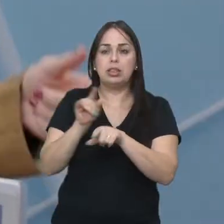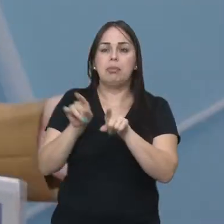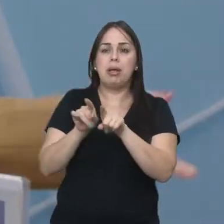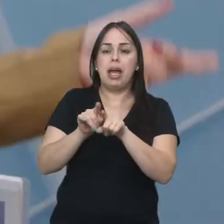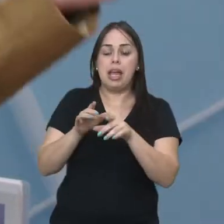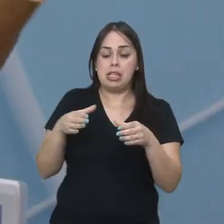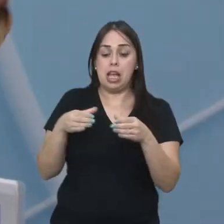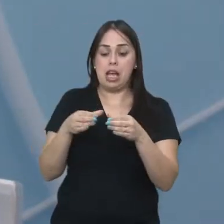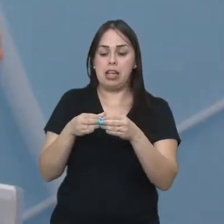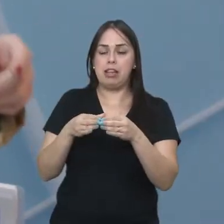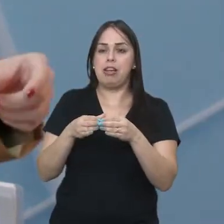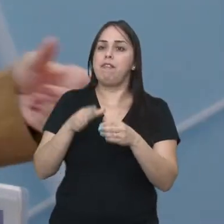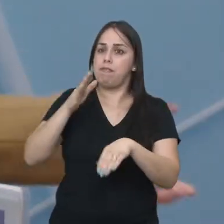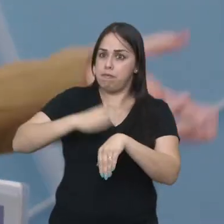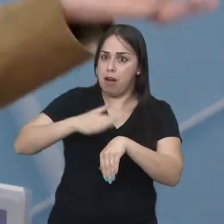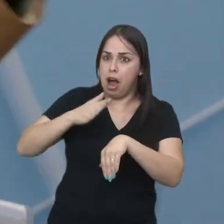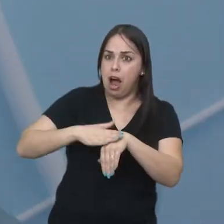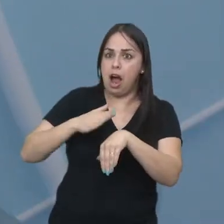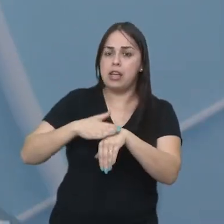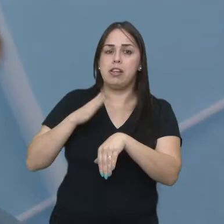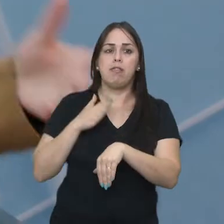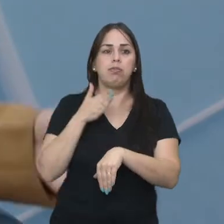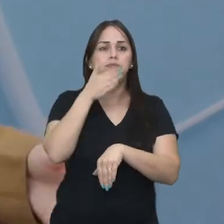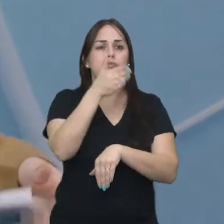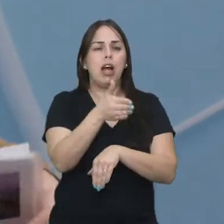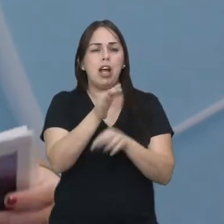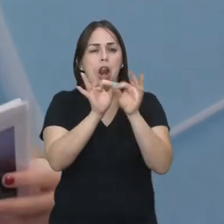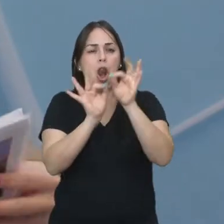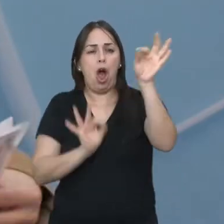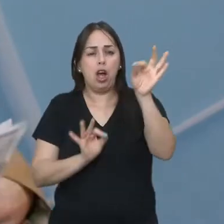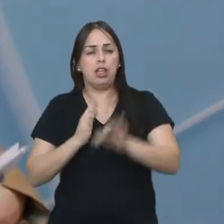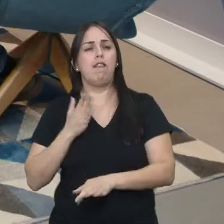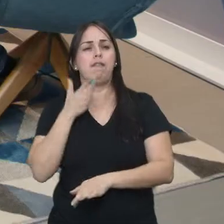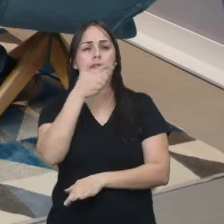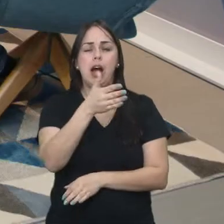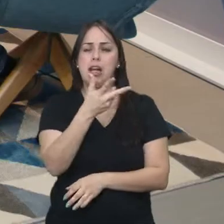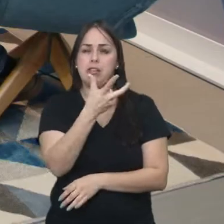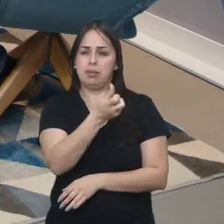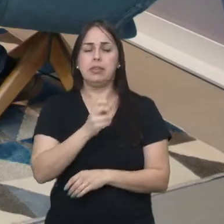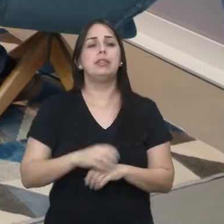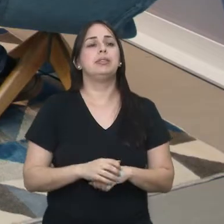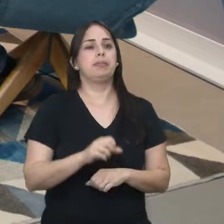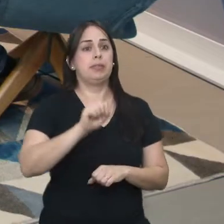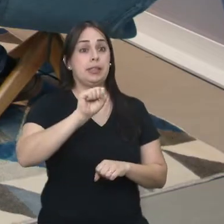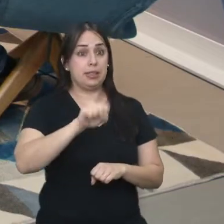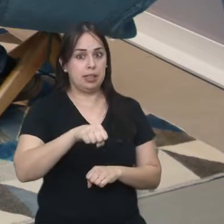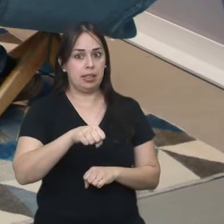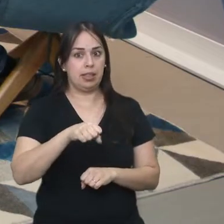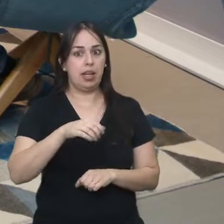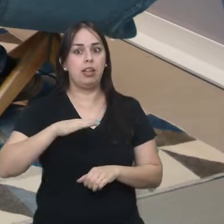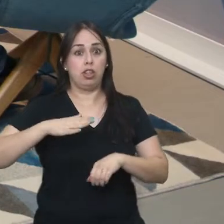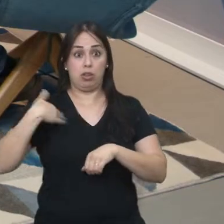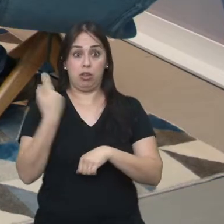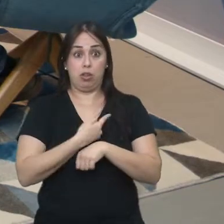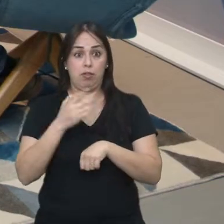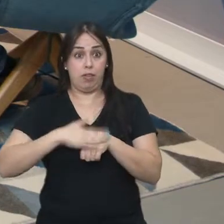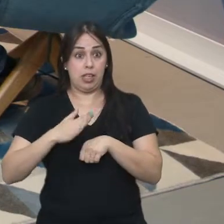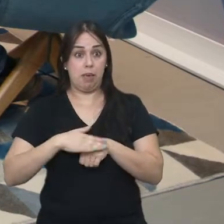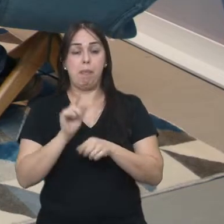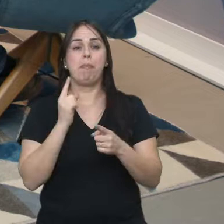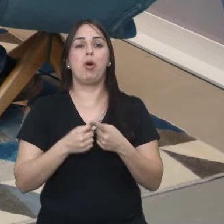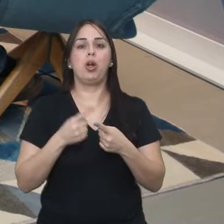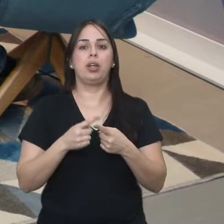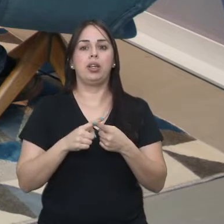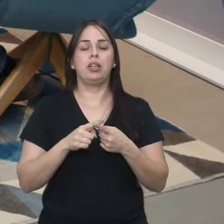muitas vezes realizam vacinação, vão até locais distantes, não é mesmo? Então, você faz isso porque às vezes você tem bolsões na